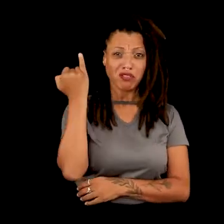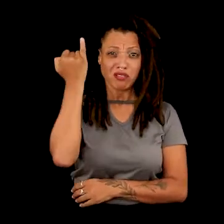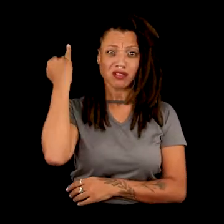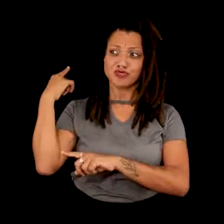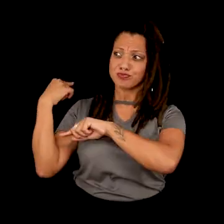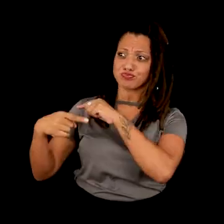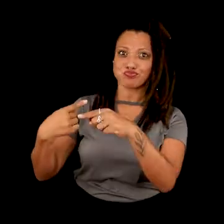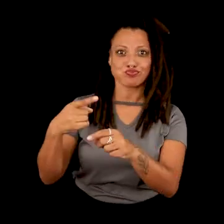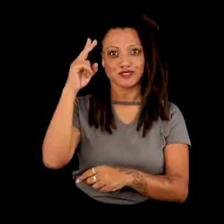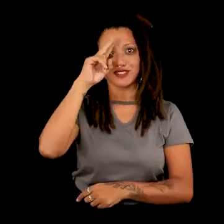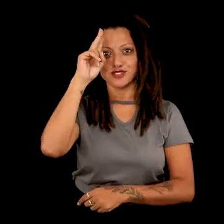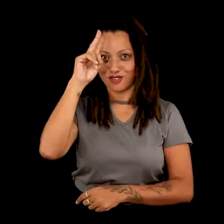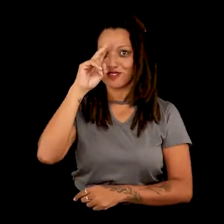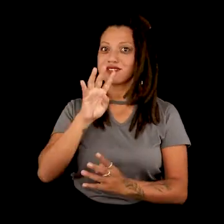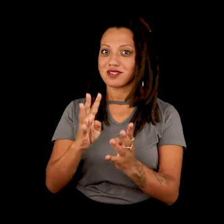Ciranda,